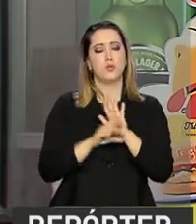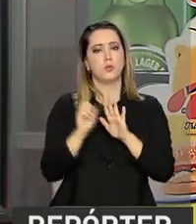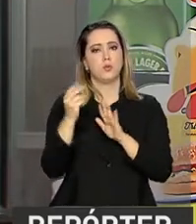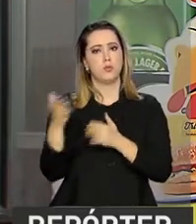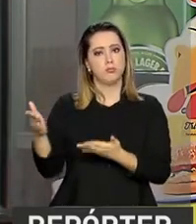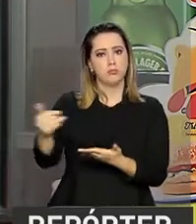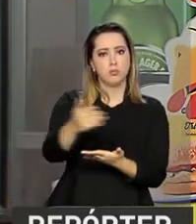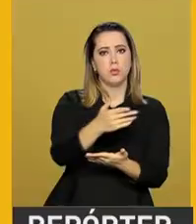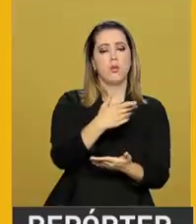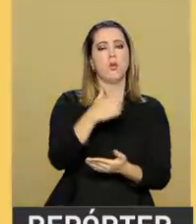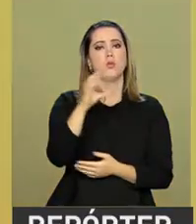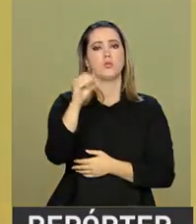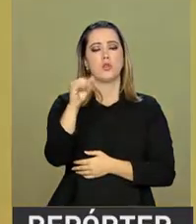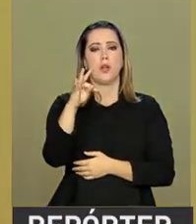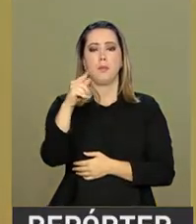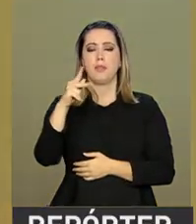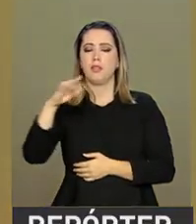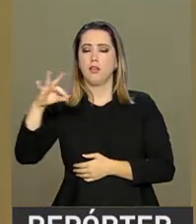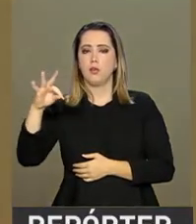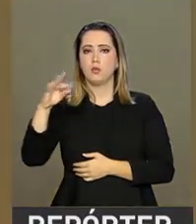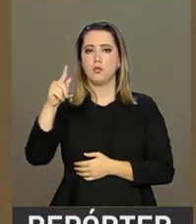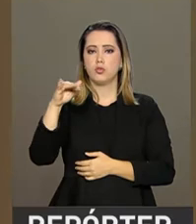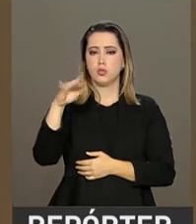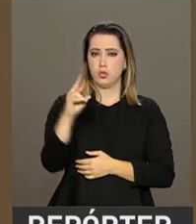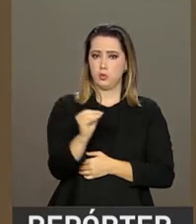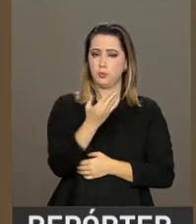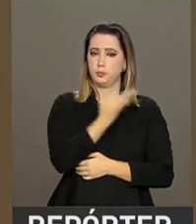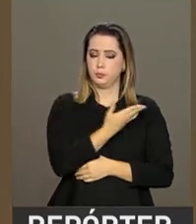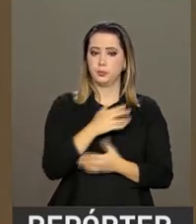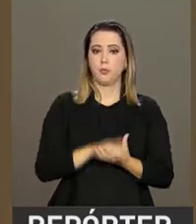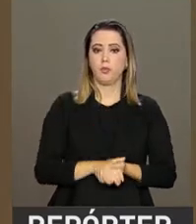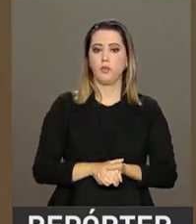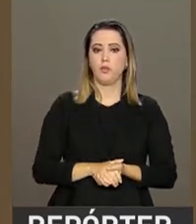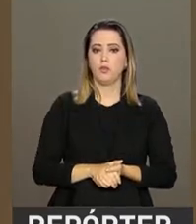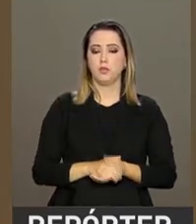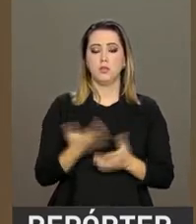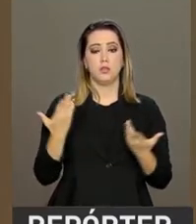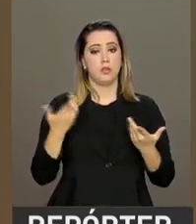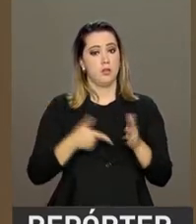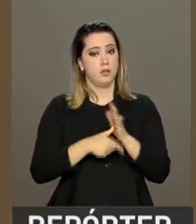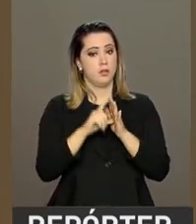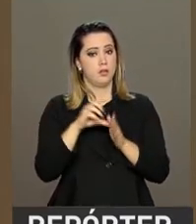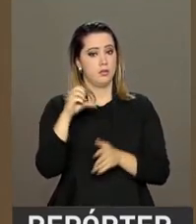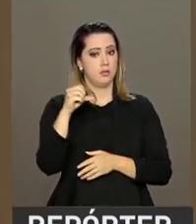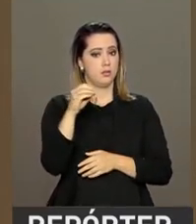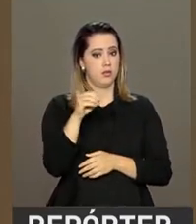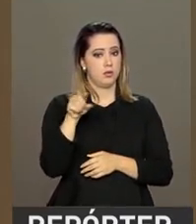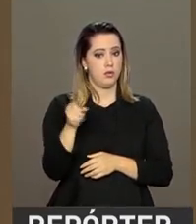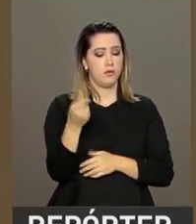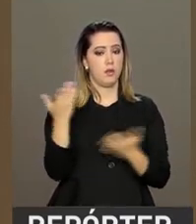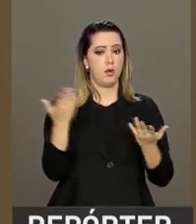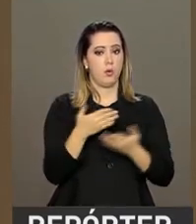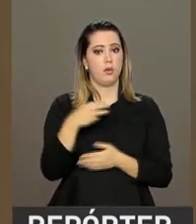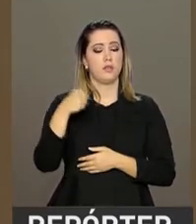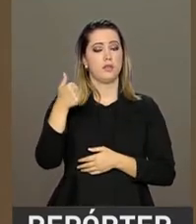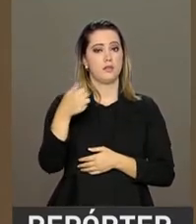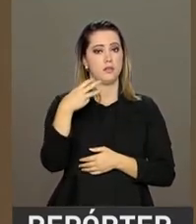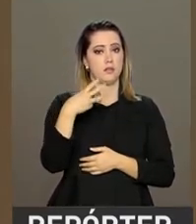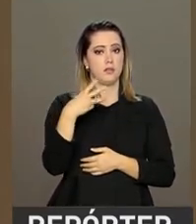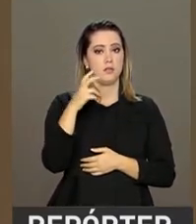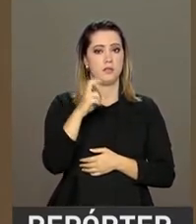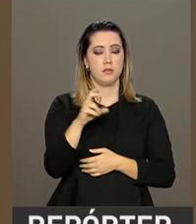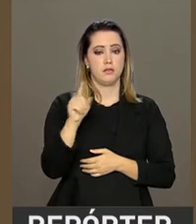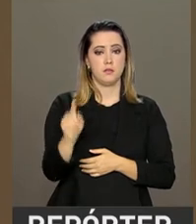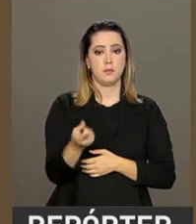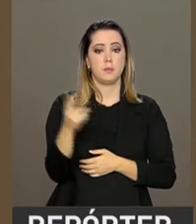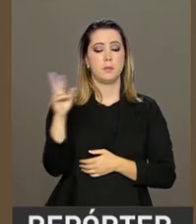capital de giro para micro empresas esse limite de empréstimos alta de 90 mil pra 135 mil